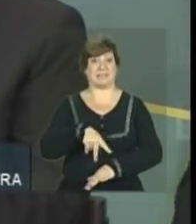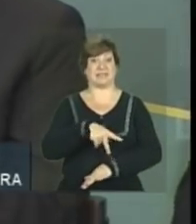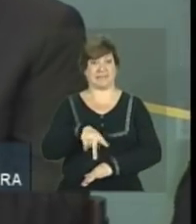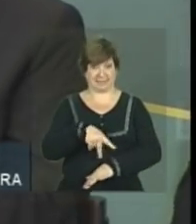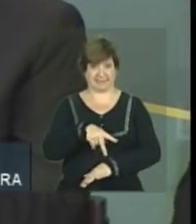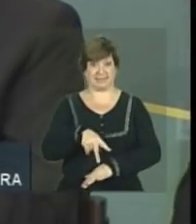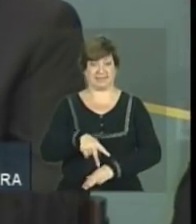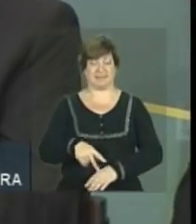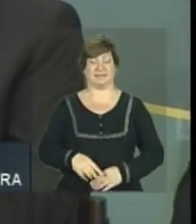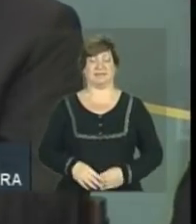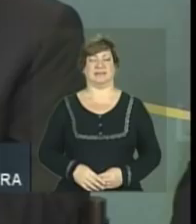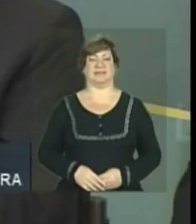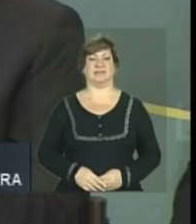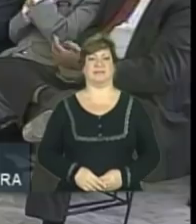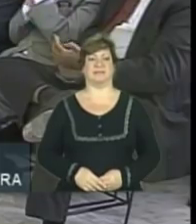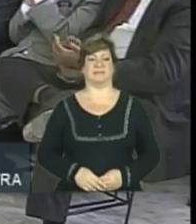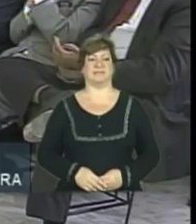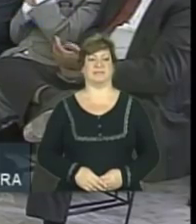contas,